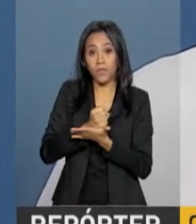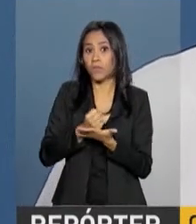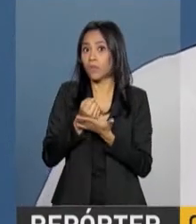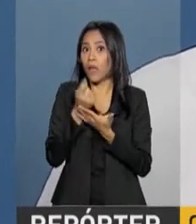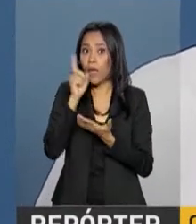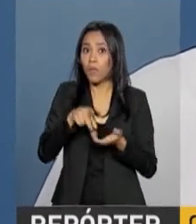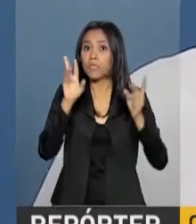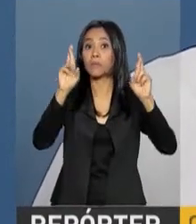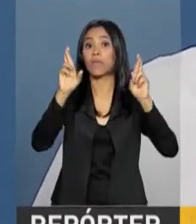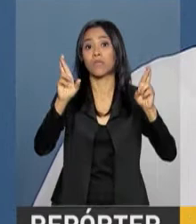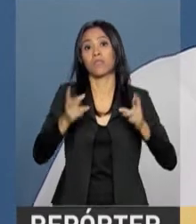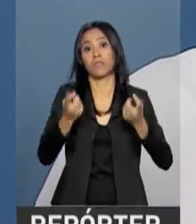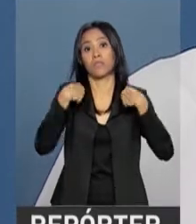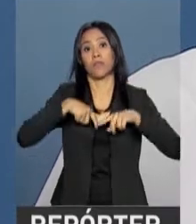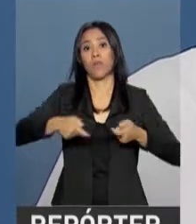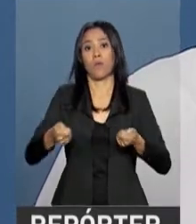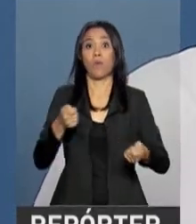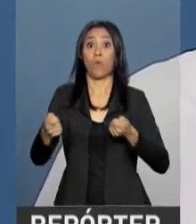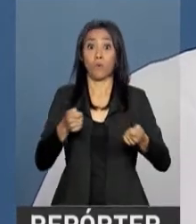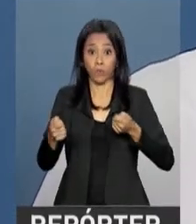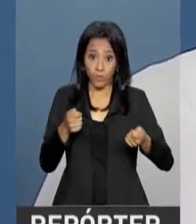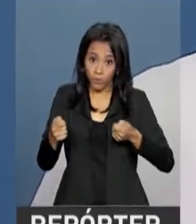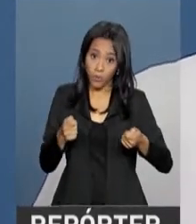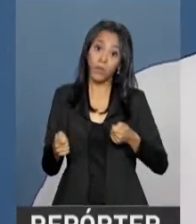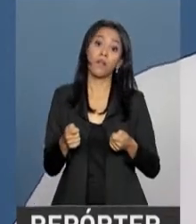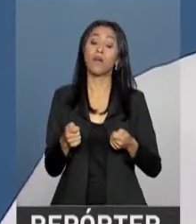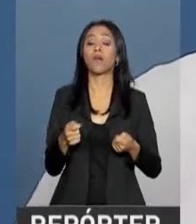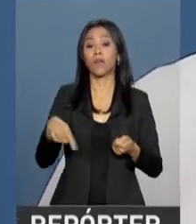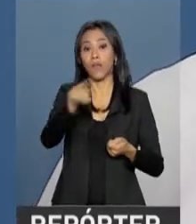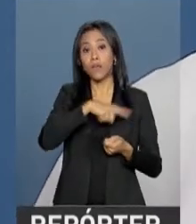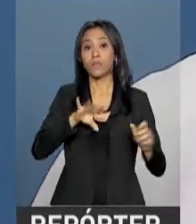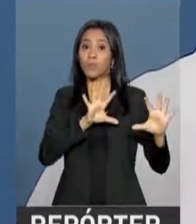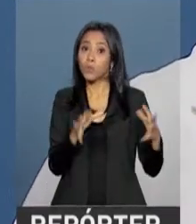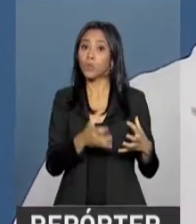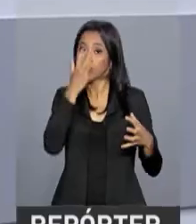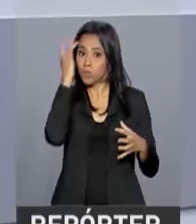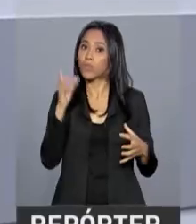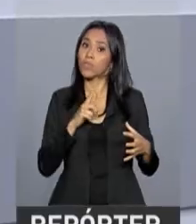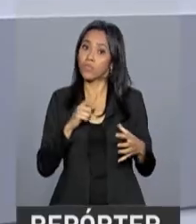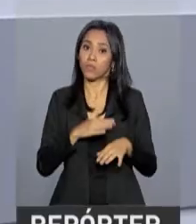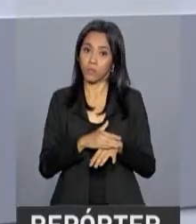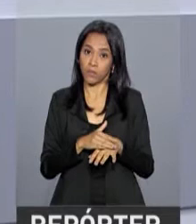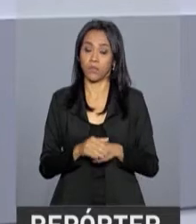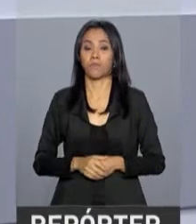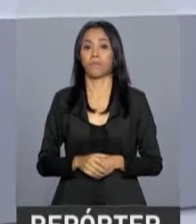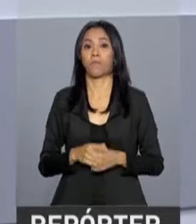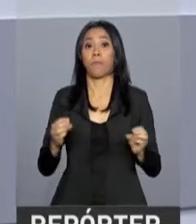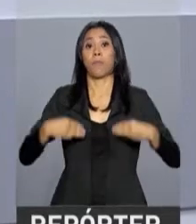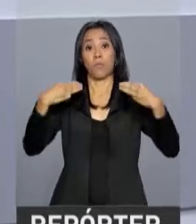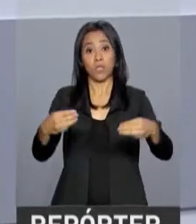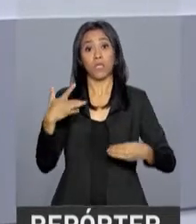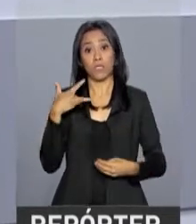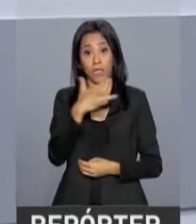uma esperança de controle nesse grupo de pacientes com formas progressivos o ministério da saúde